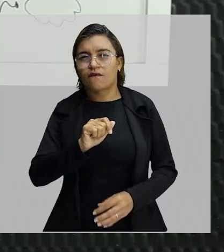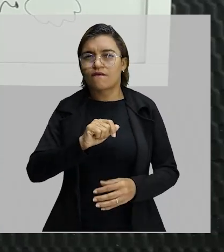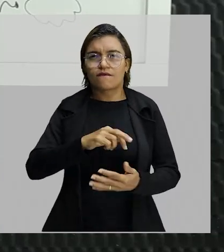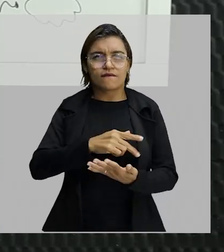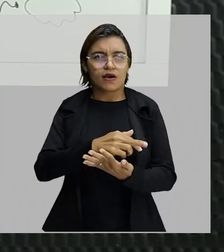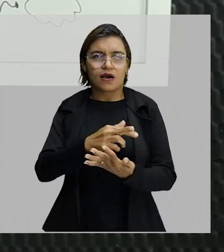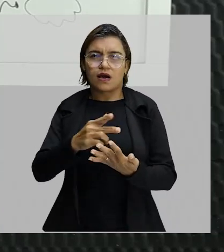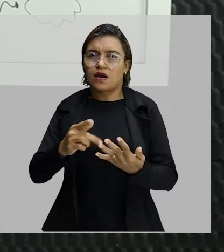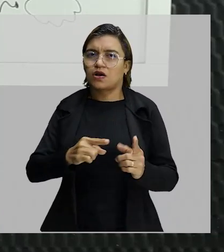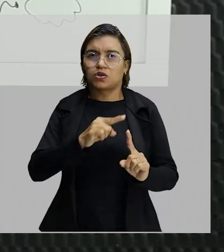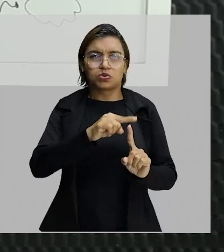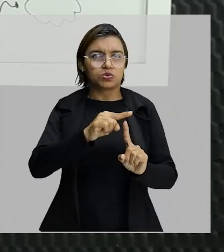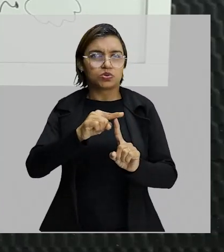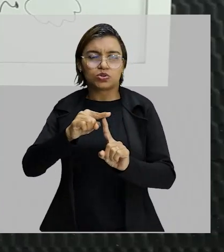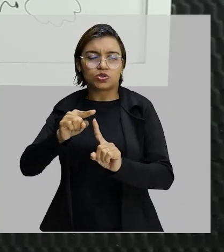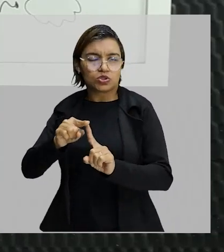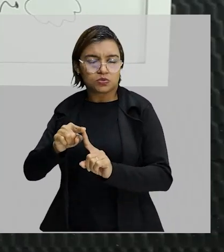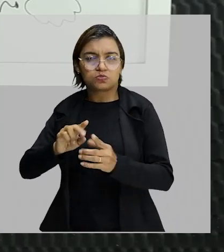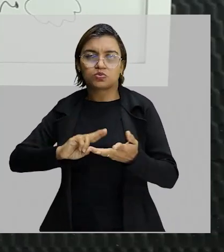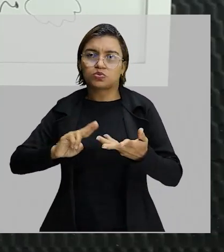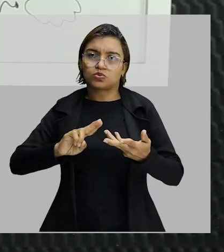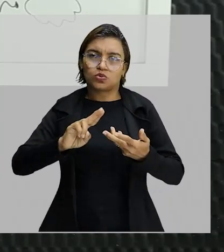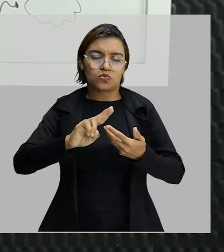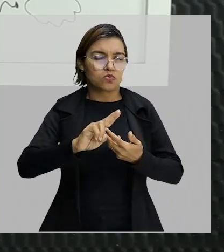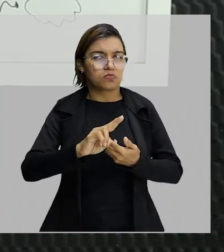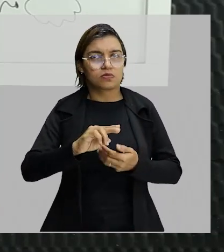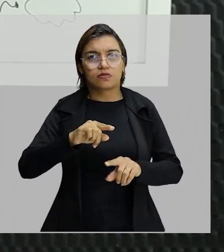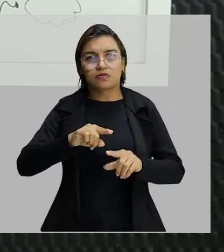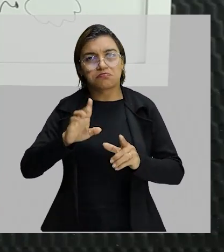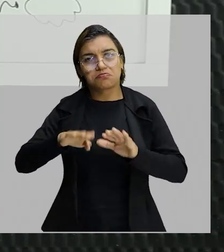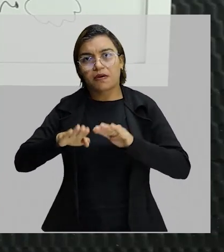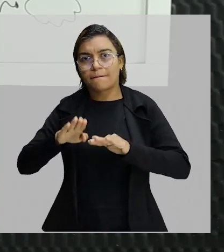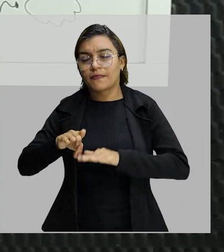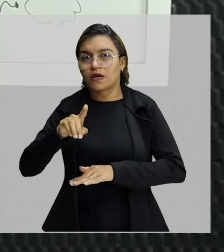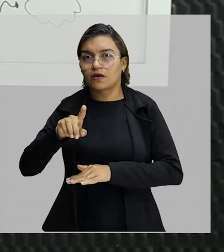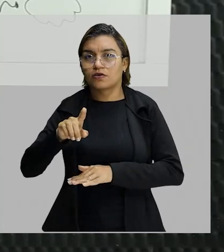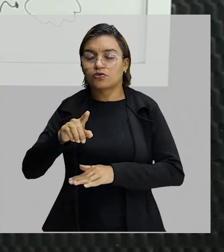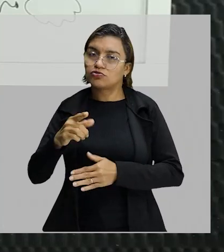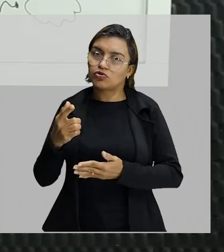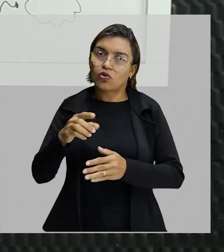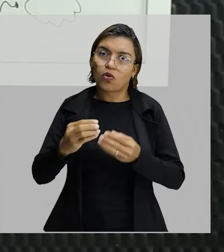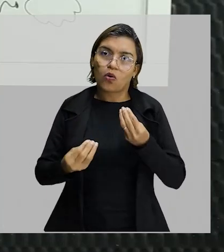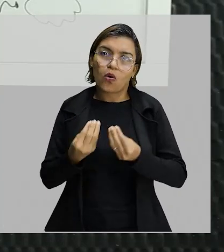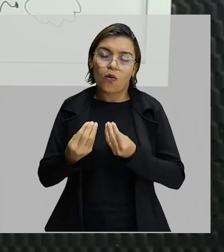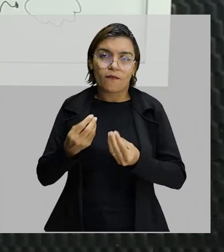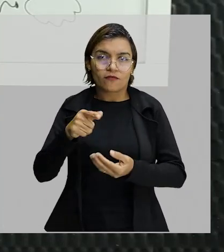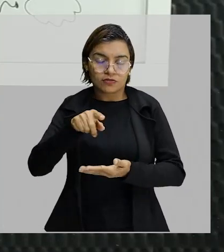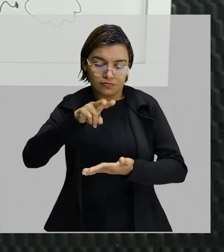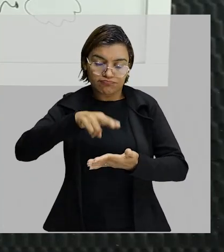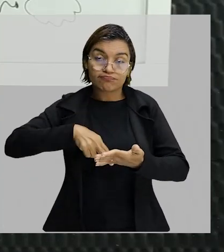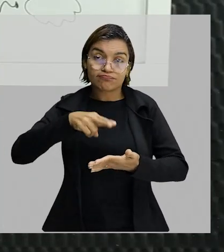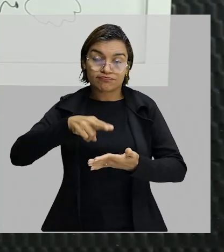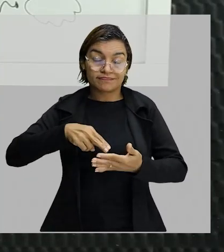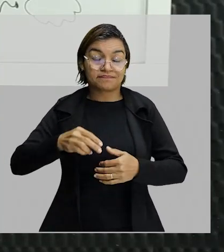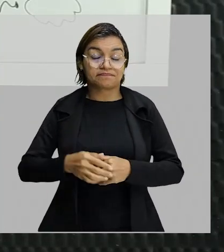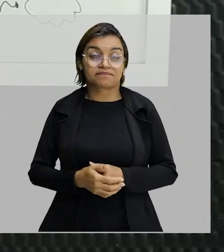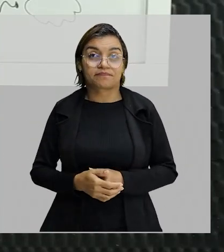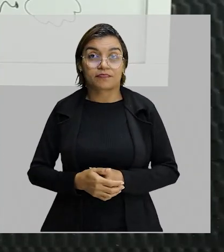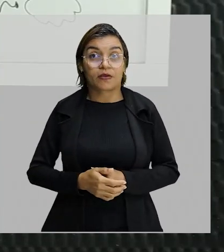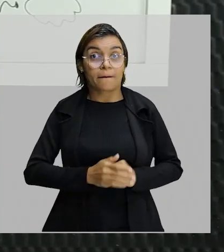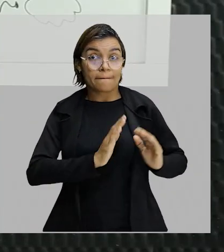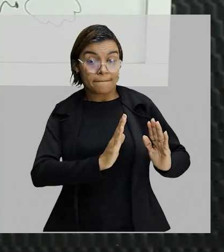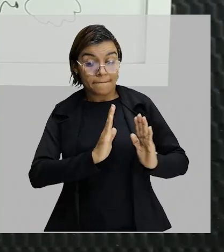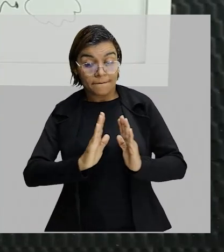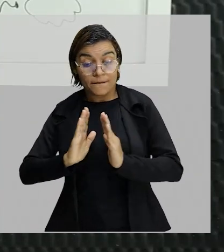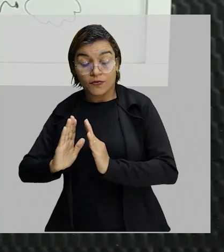Isso vai depender aí da obra em que você vai ler, do local em que você vai ler. Tá certo? Então essas são as mudanças de estado. Lembrando que essas mudanças de estado a gente